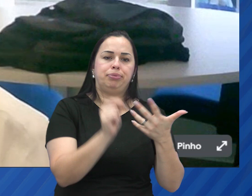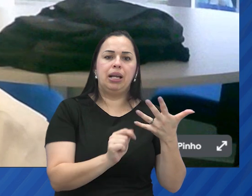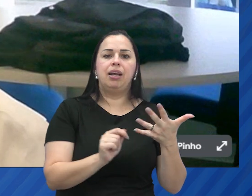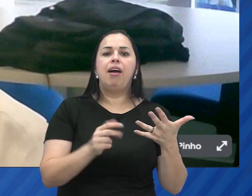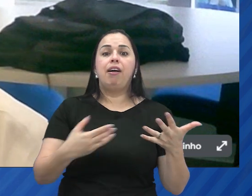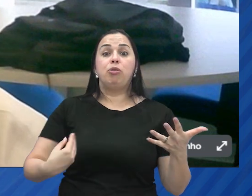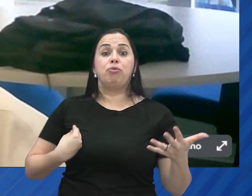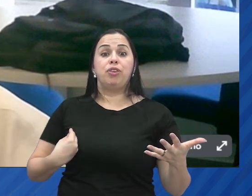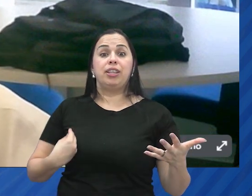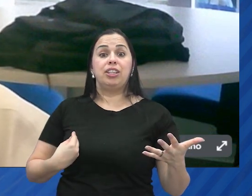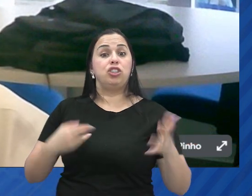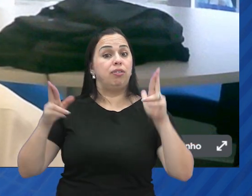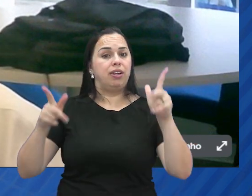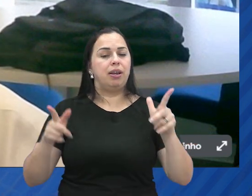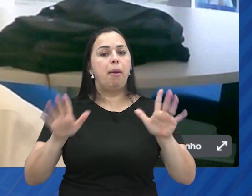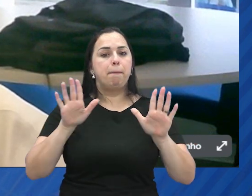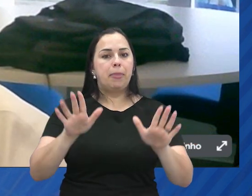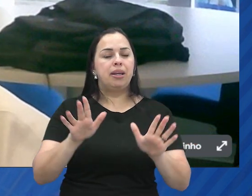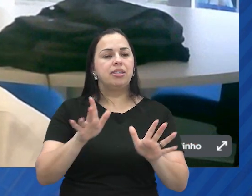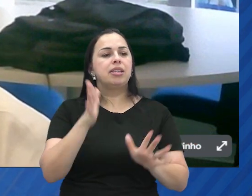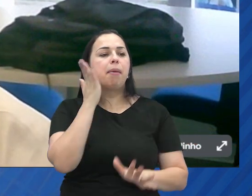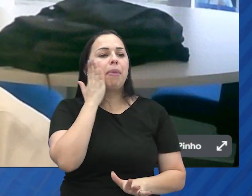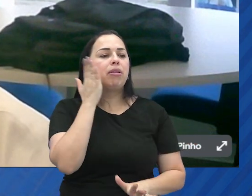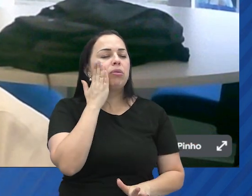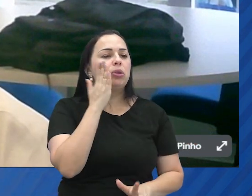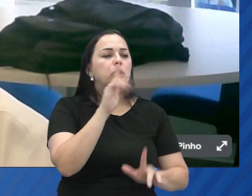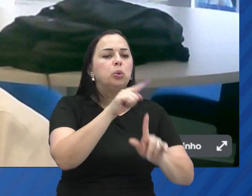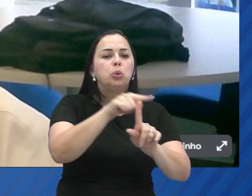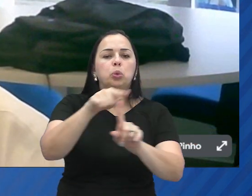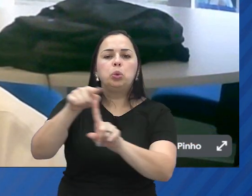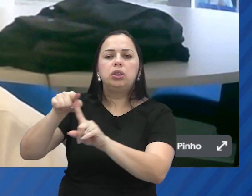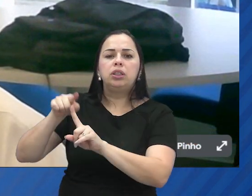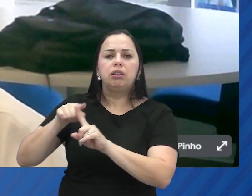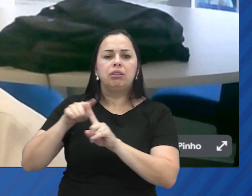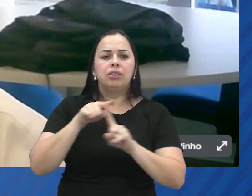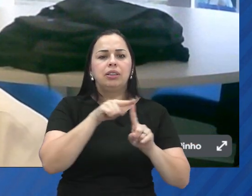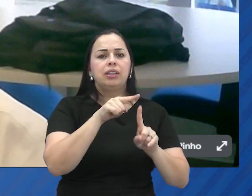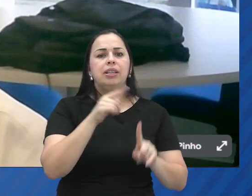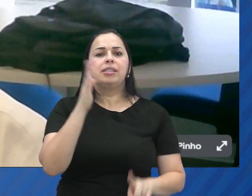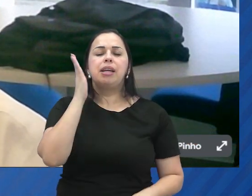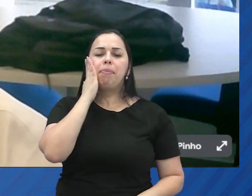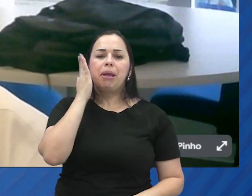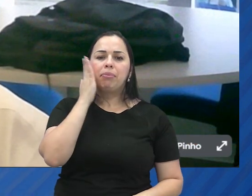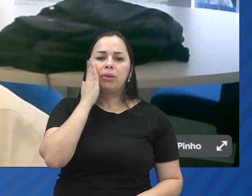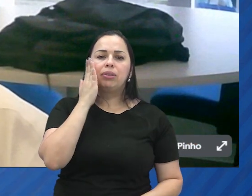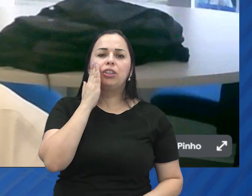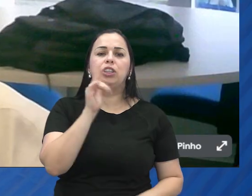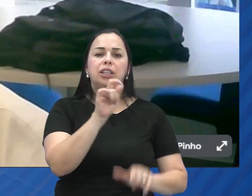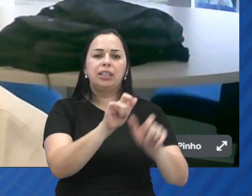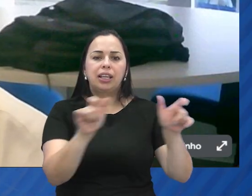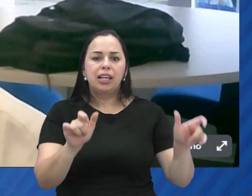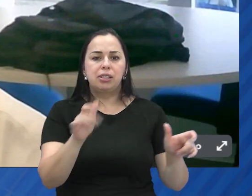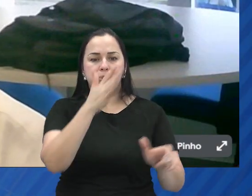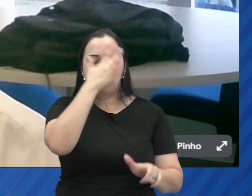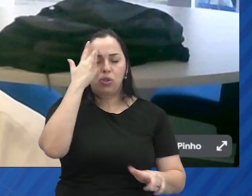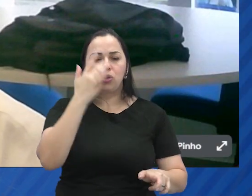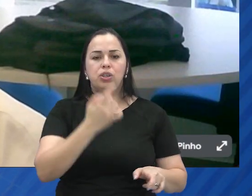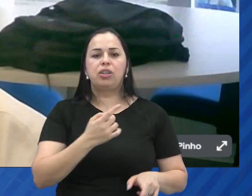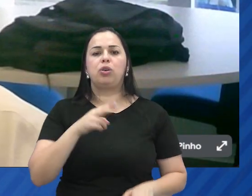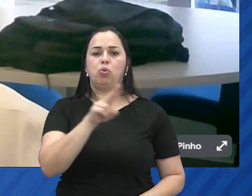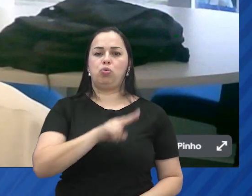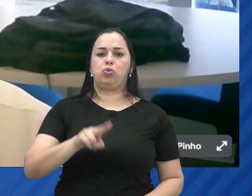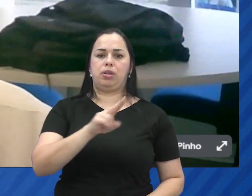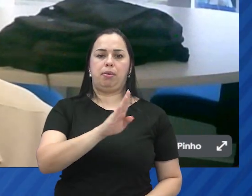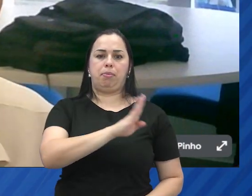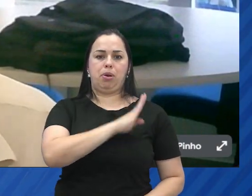condições diferentes. Quando você controla por essas condições, você vê que a participação no mercado de trabalho dos beneficiários do Bolsa Família